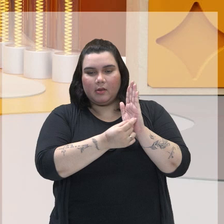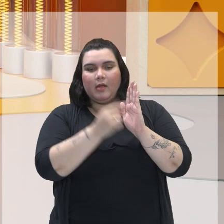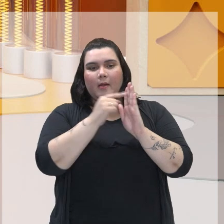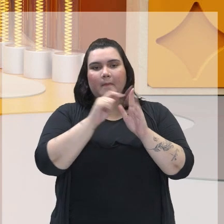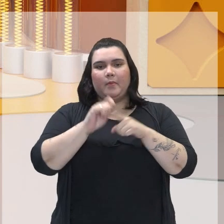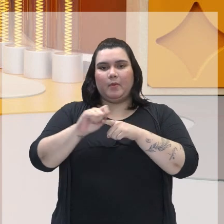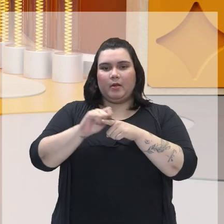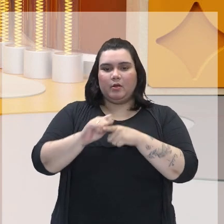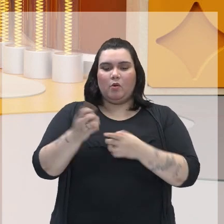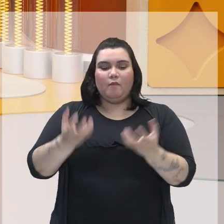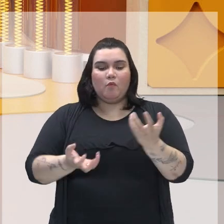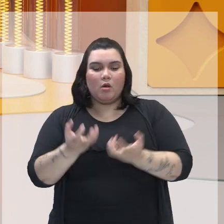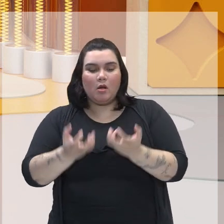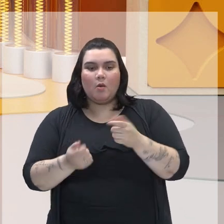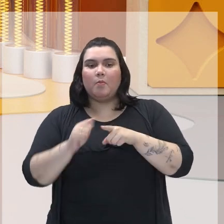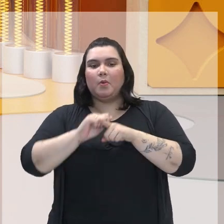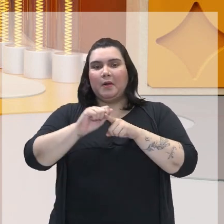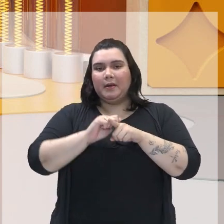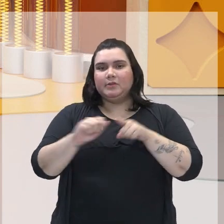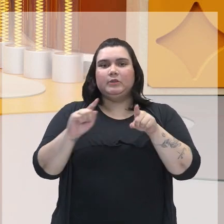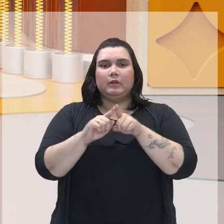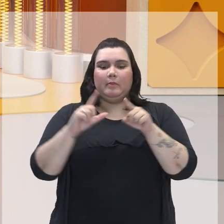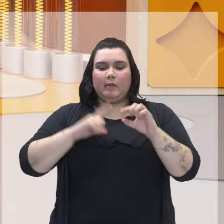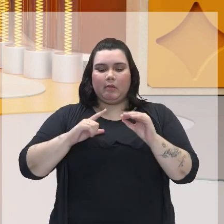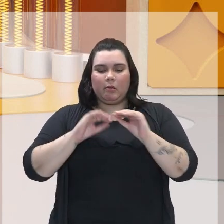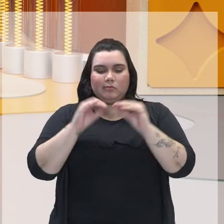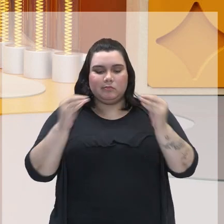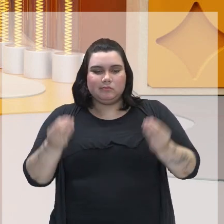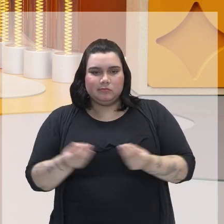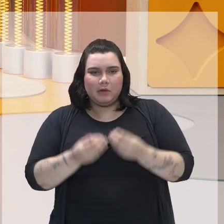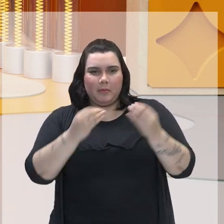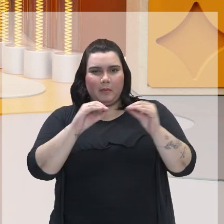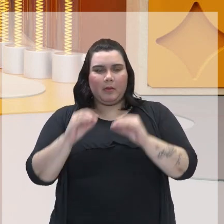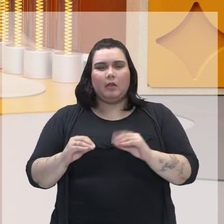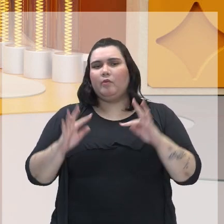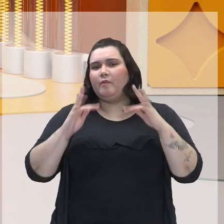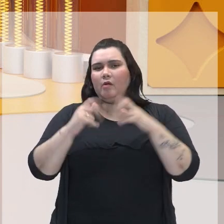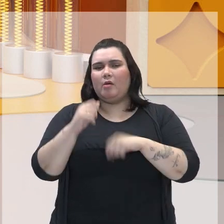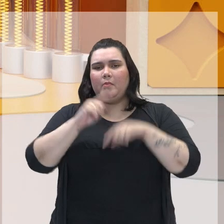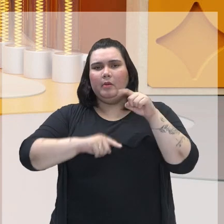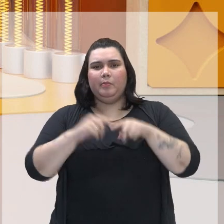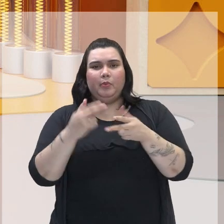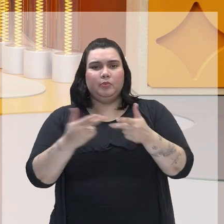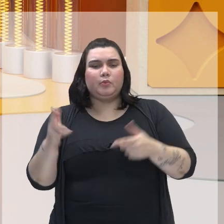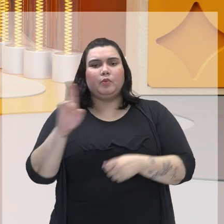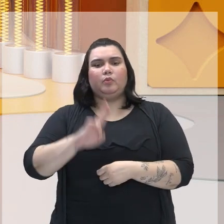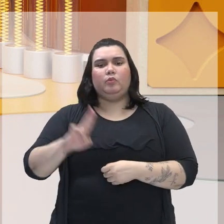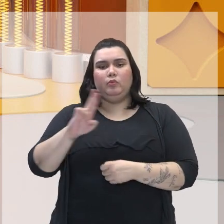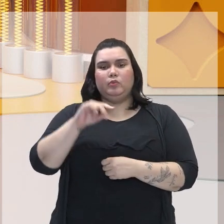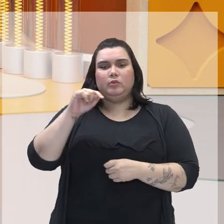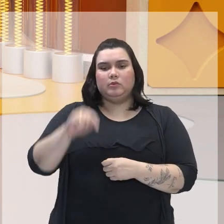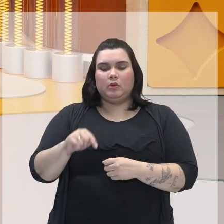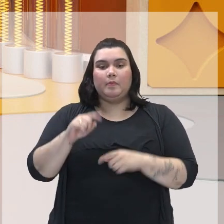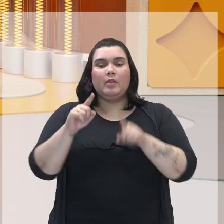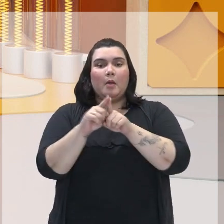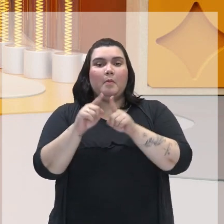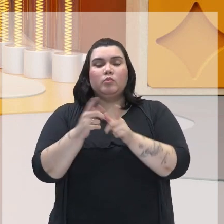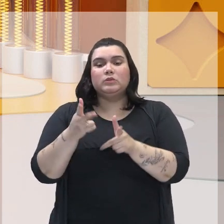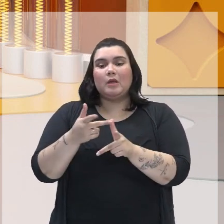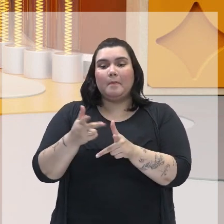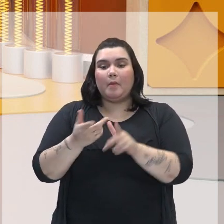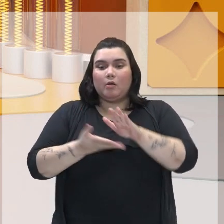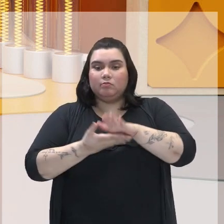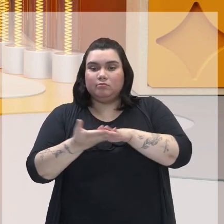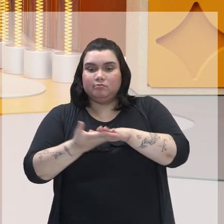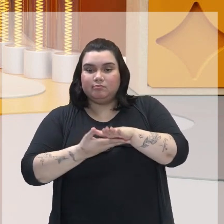vai borracha. Além de inúmeros outros produtos que utilizam látex como base, como por exemplo solados de tênis que eu e